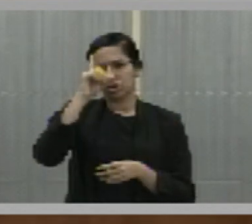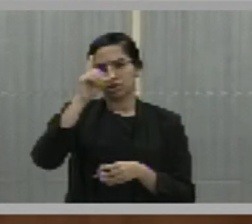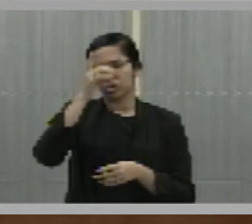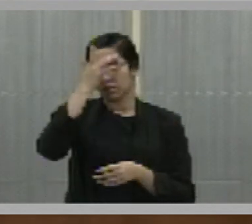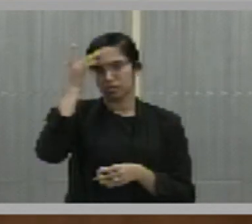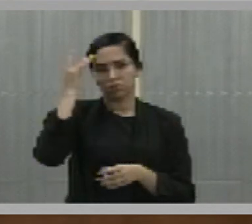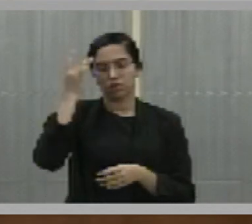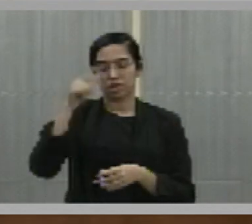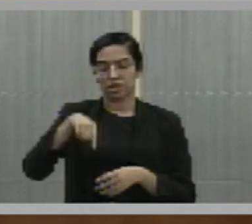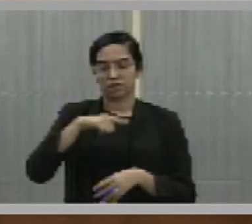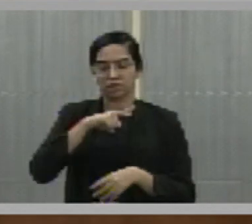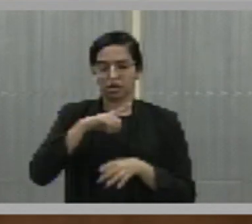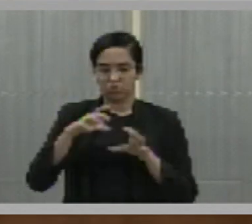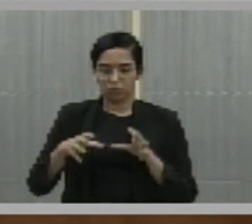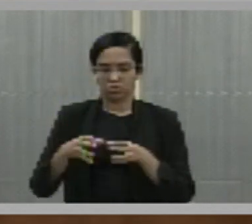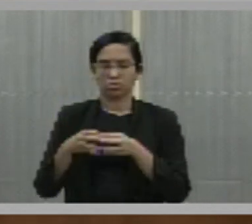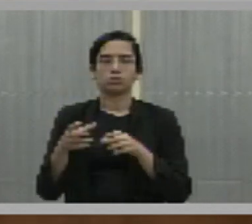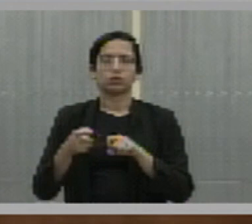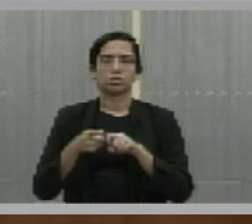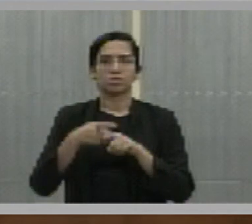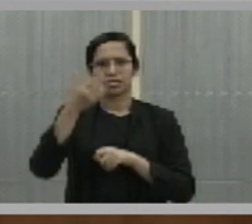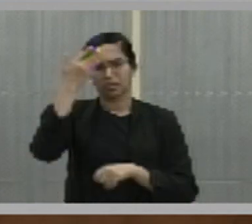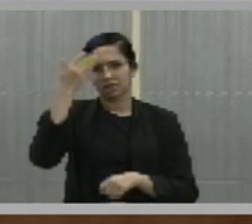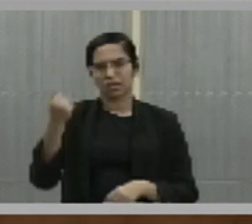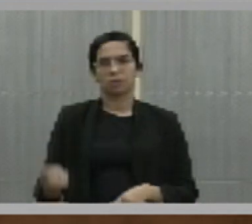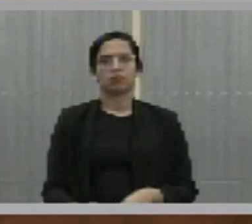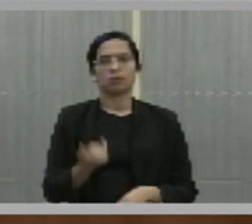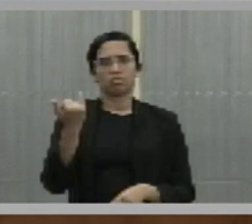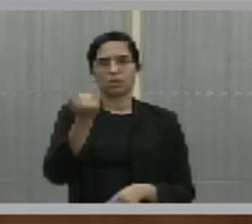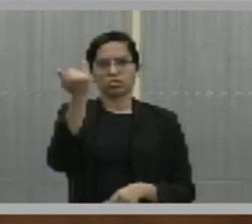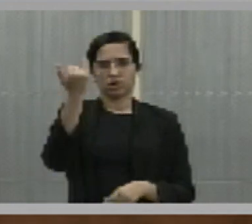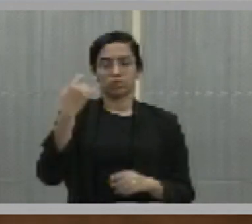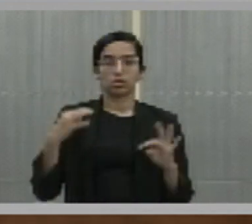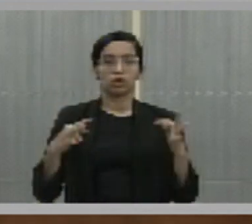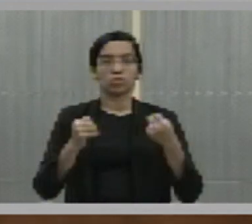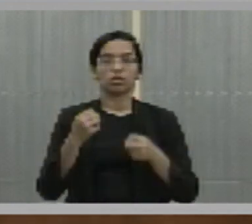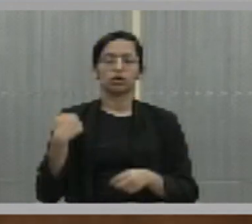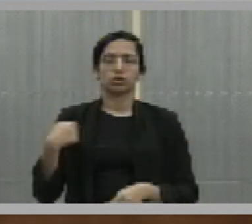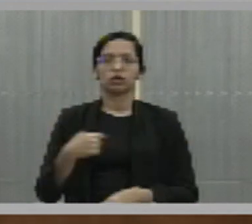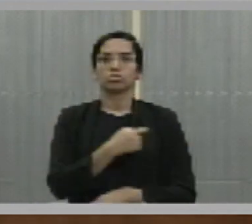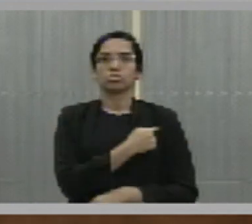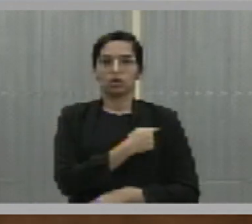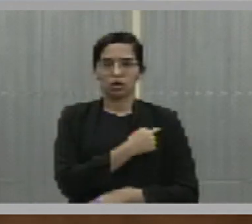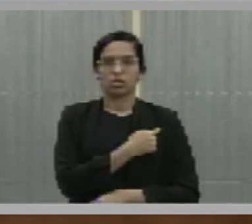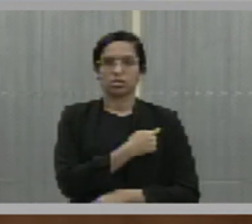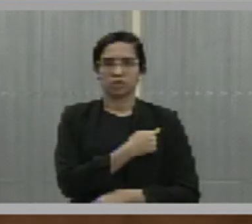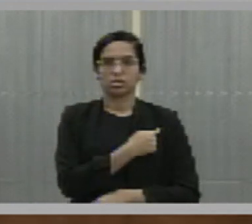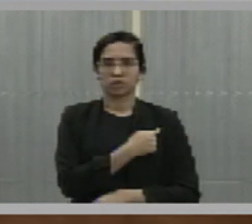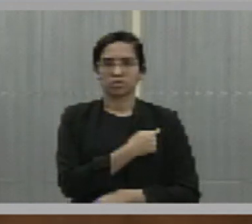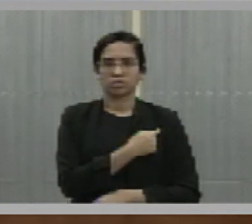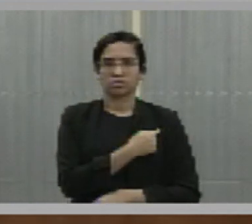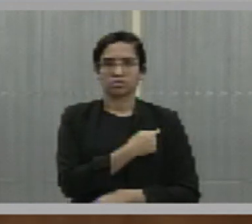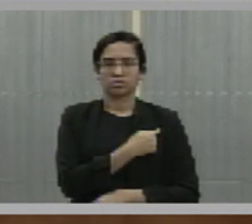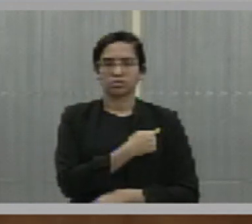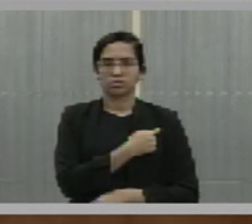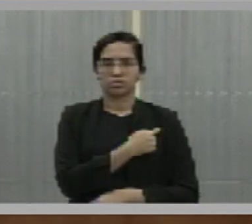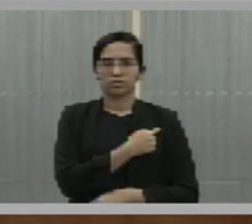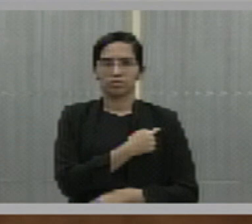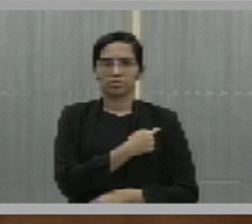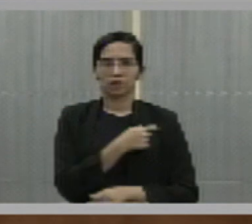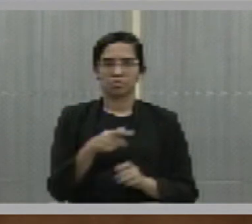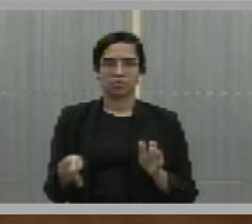bancada de médicos que sabe da importância da vacina. E todos nós que passamos por essa fase da